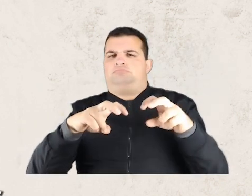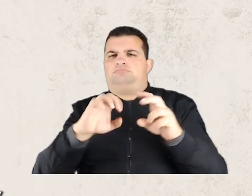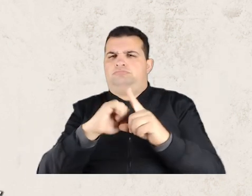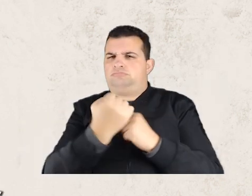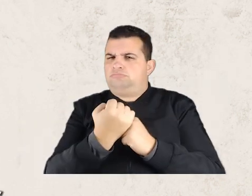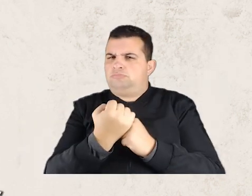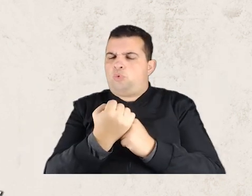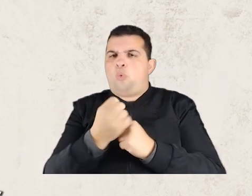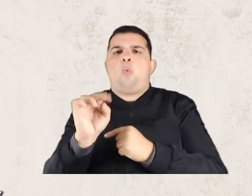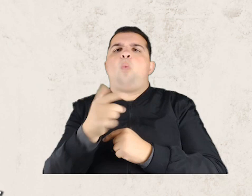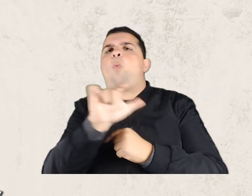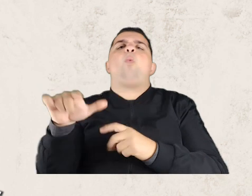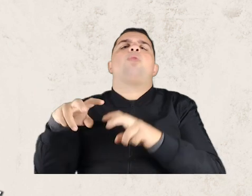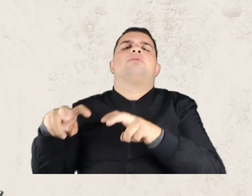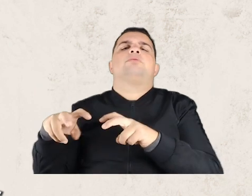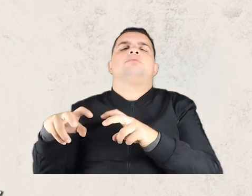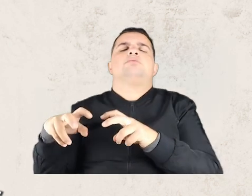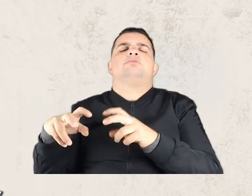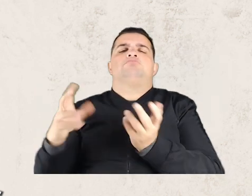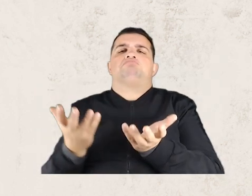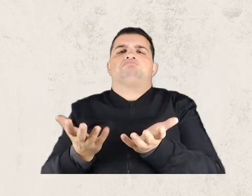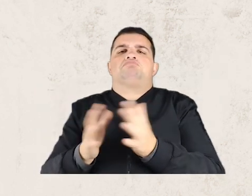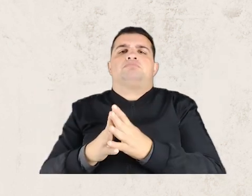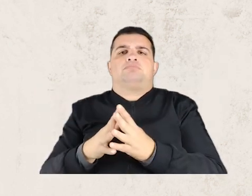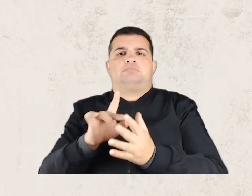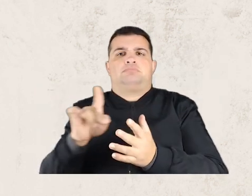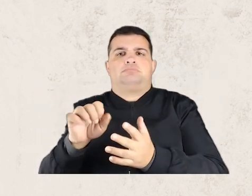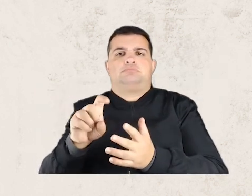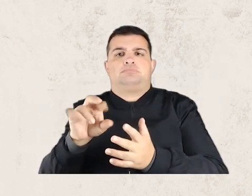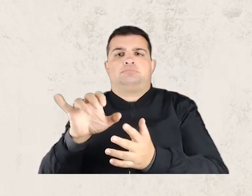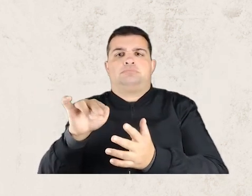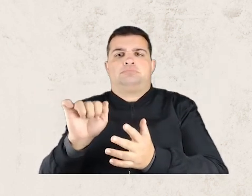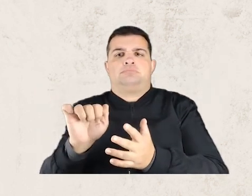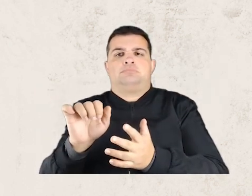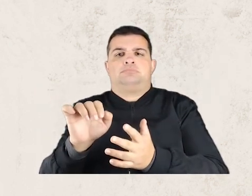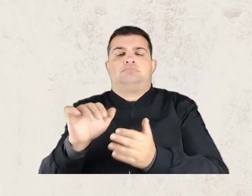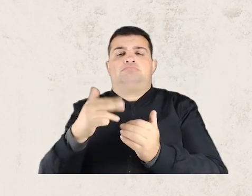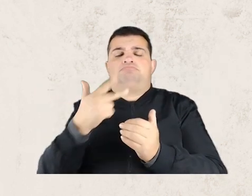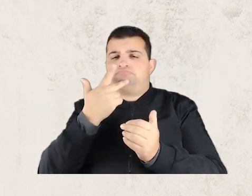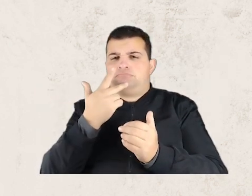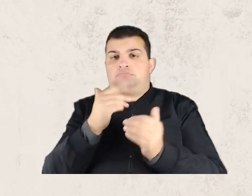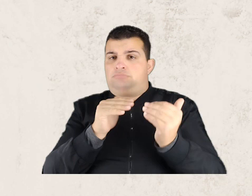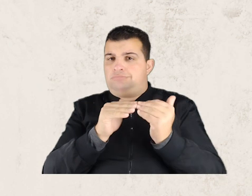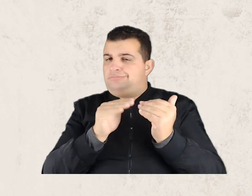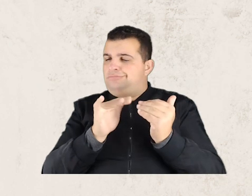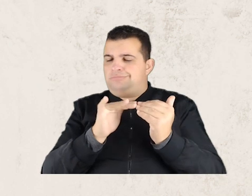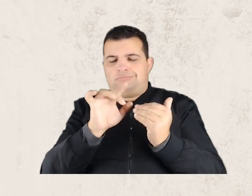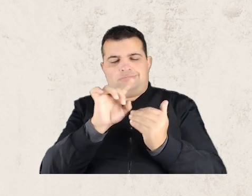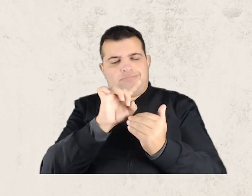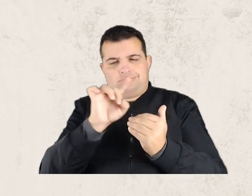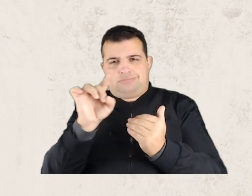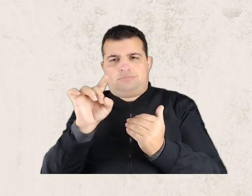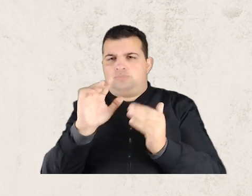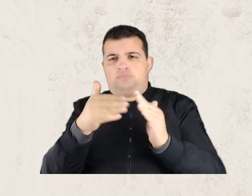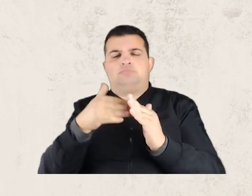minha opinião, e algo para o próprio campo se escutar, como é que ele nomeia as suas clínicas, né? Se você tem uma clínica